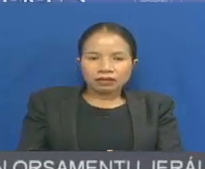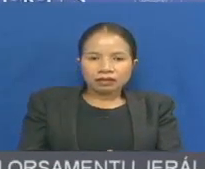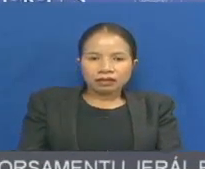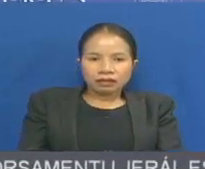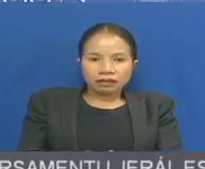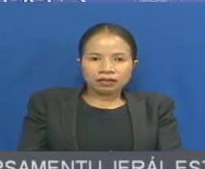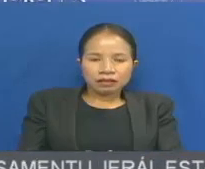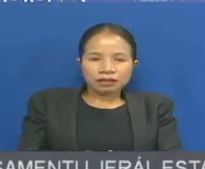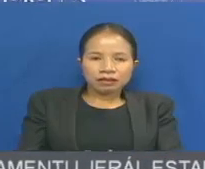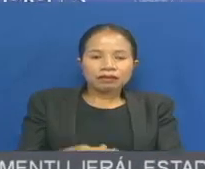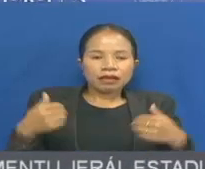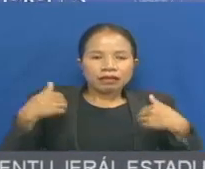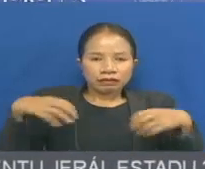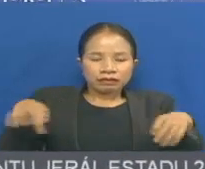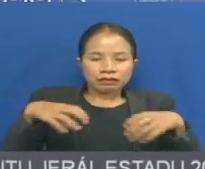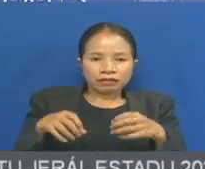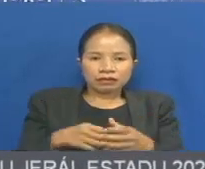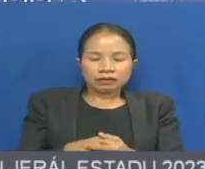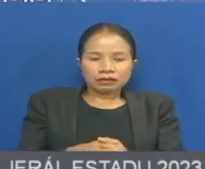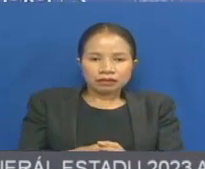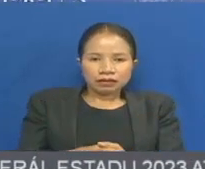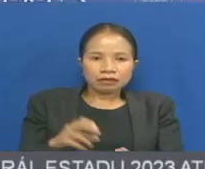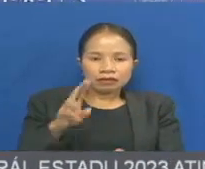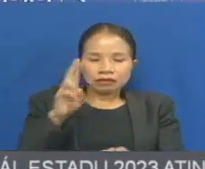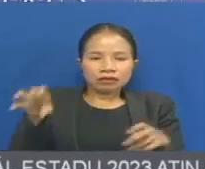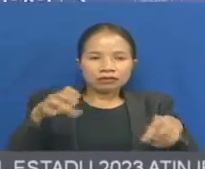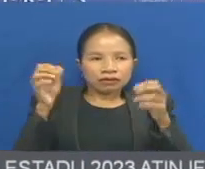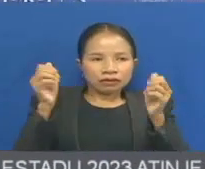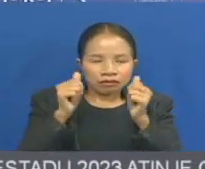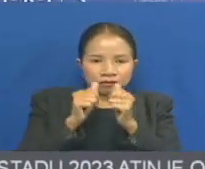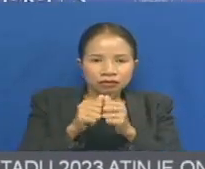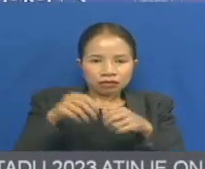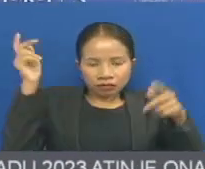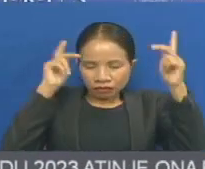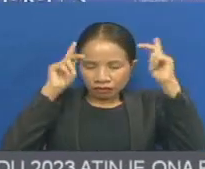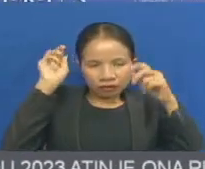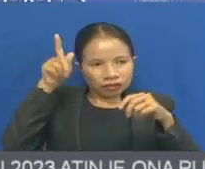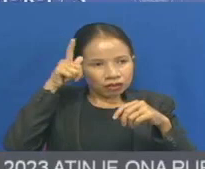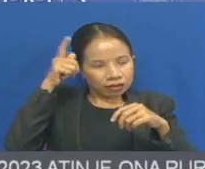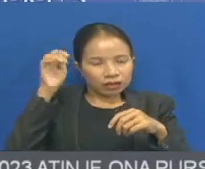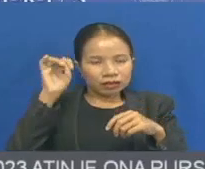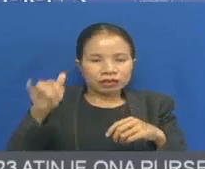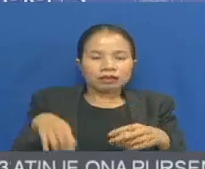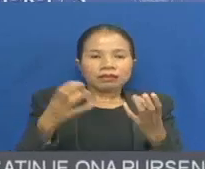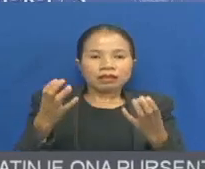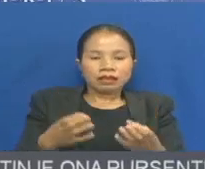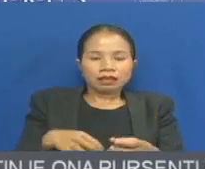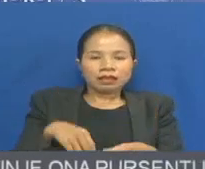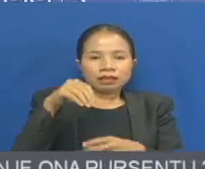na mesma missão, a tu realiza consulta, no coordena questão política sira, o interesse comum